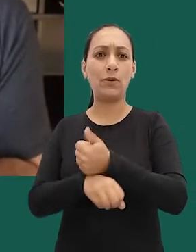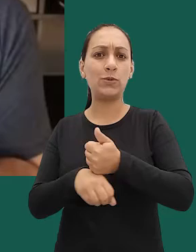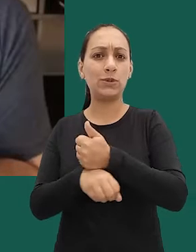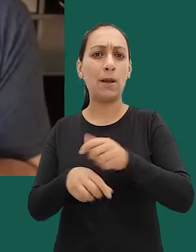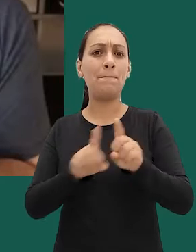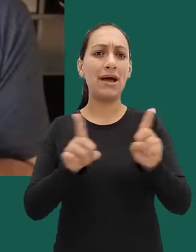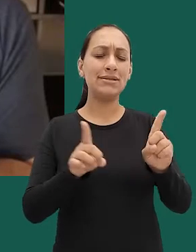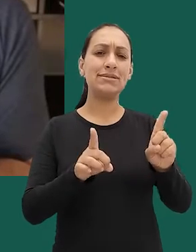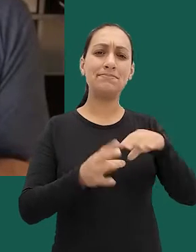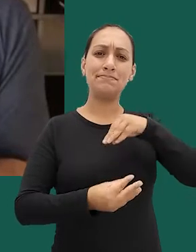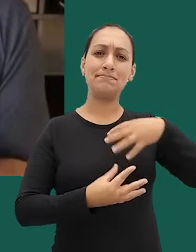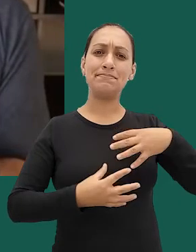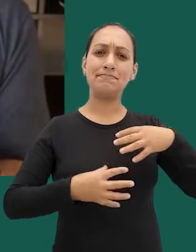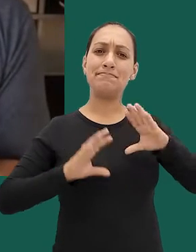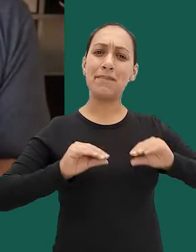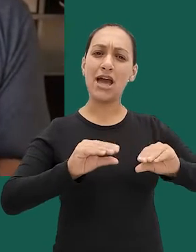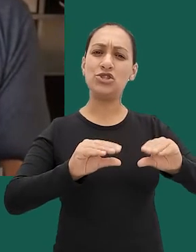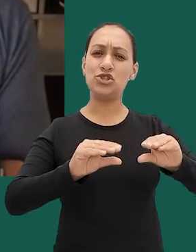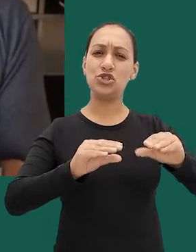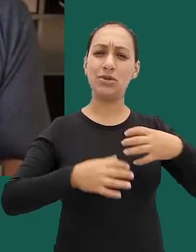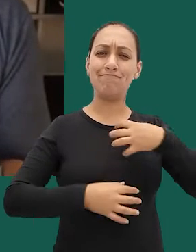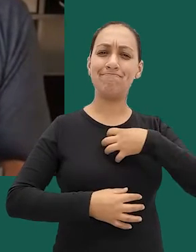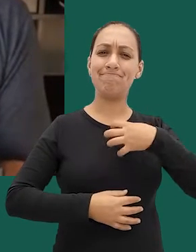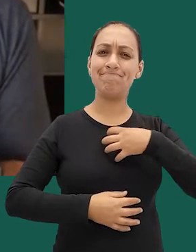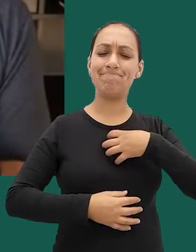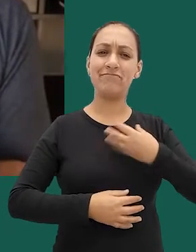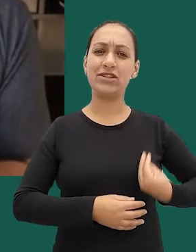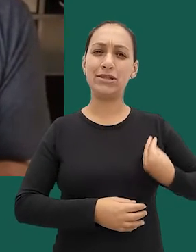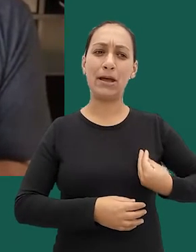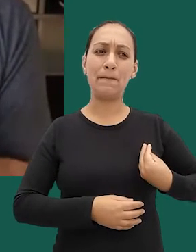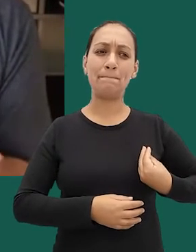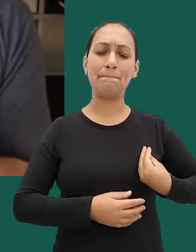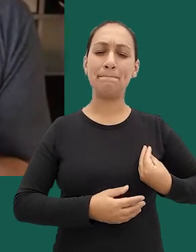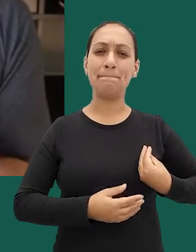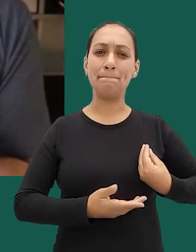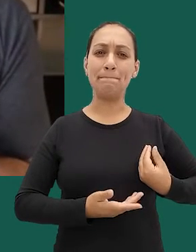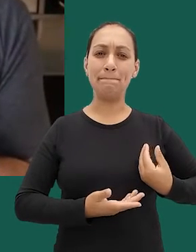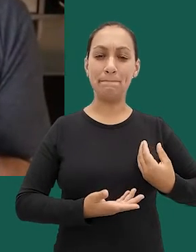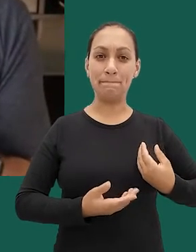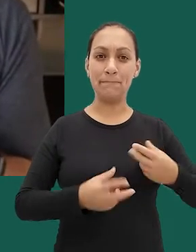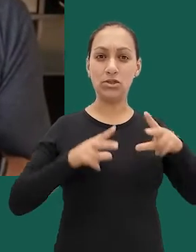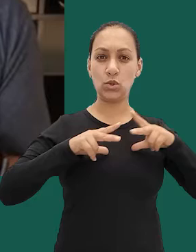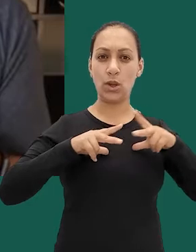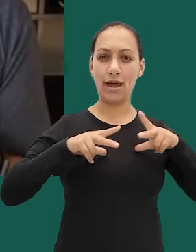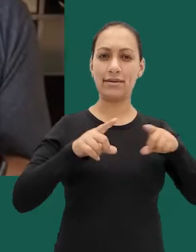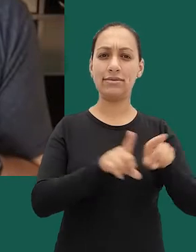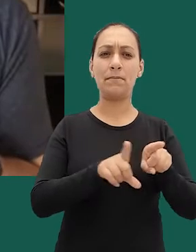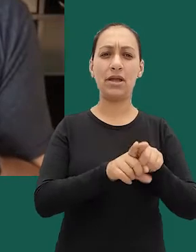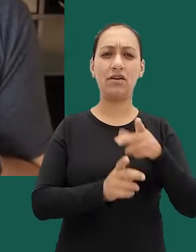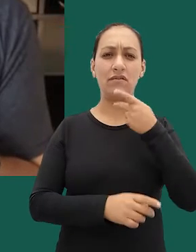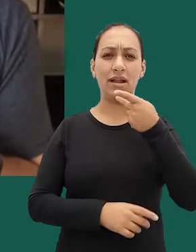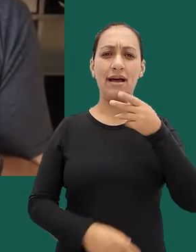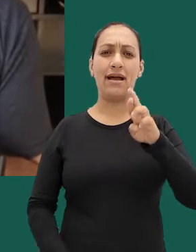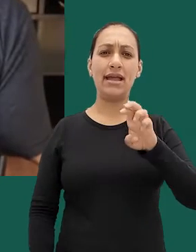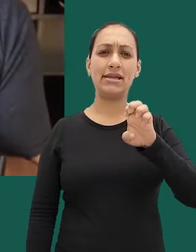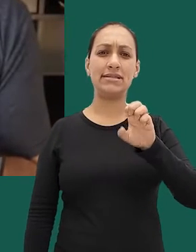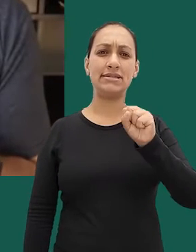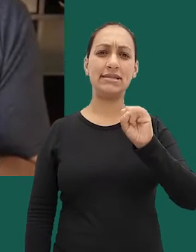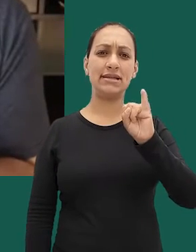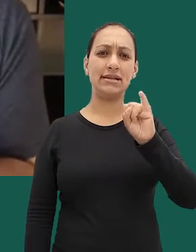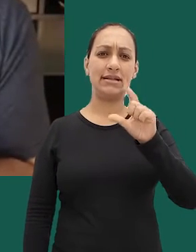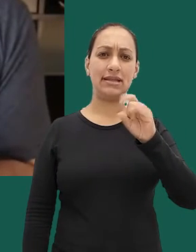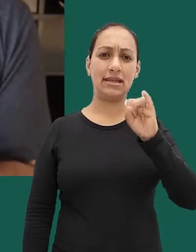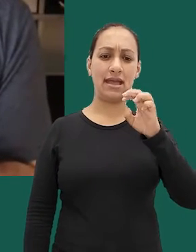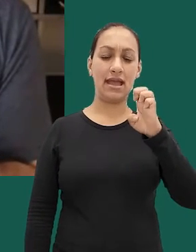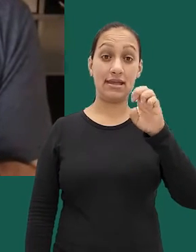pessoal também. Você tem algumas pessoas vão dizer que é resiliência, e eu gostaria de dizer que é mais, não só